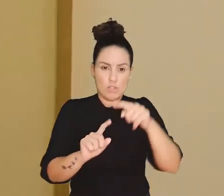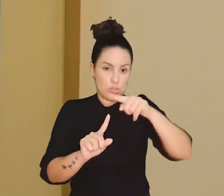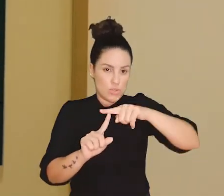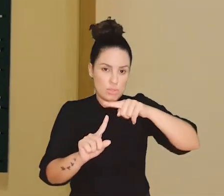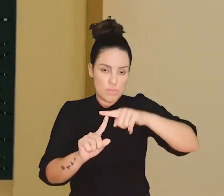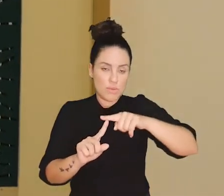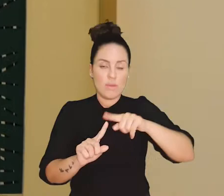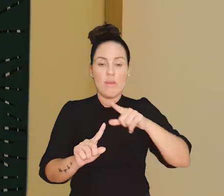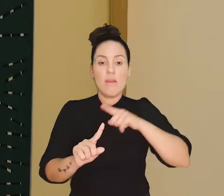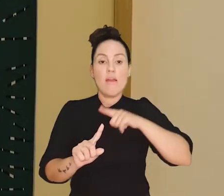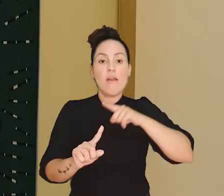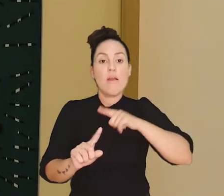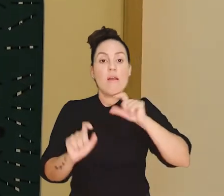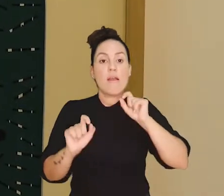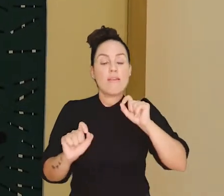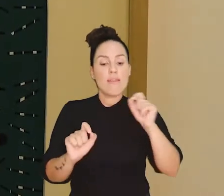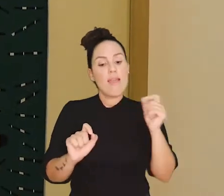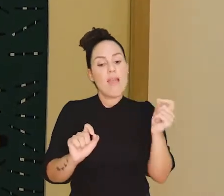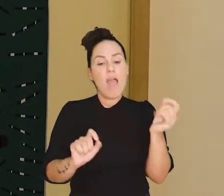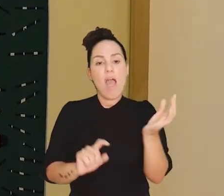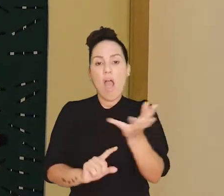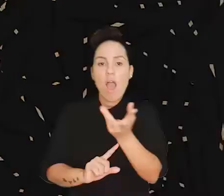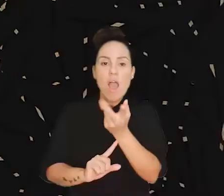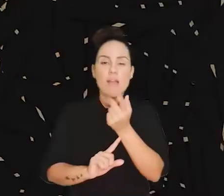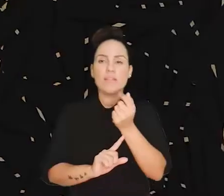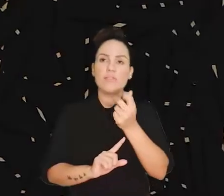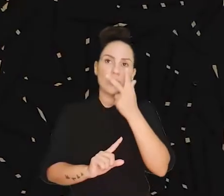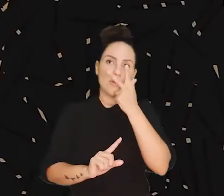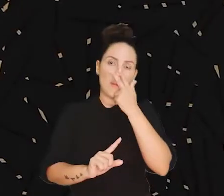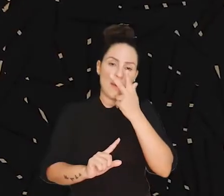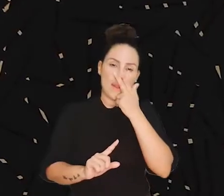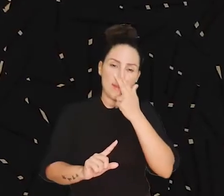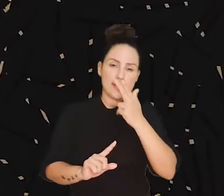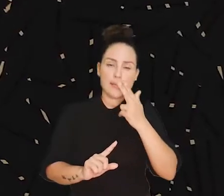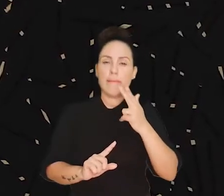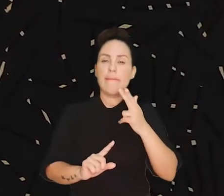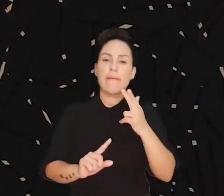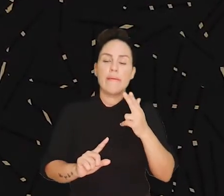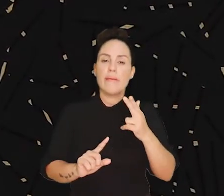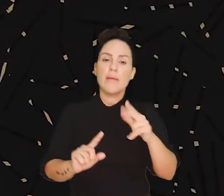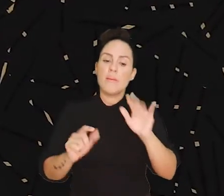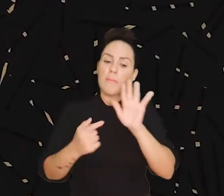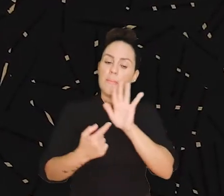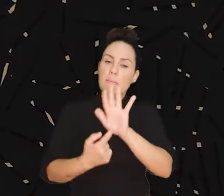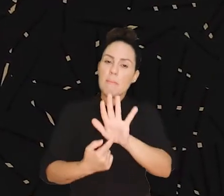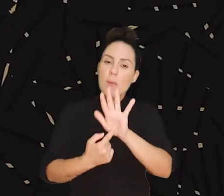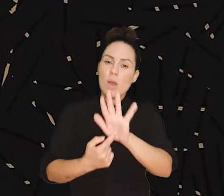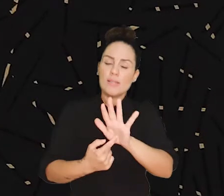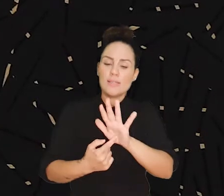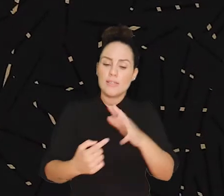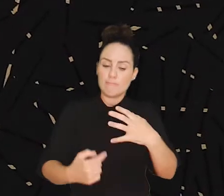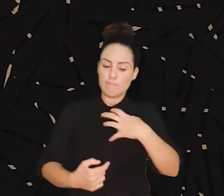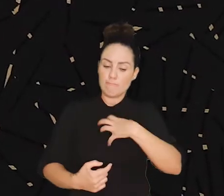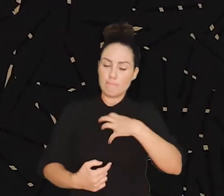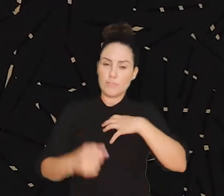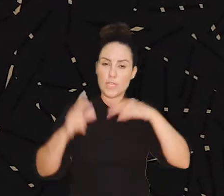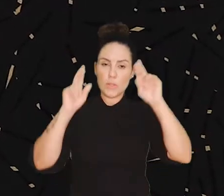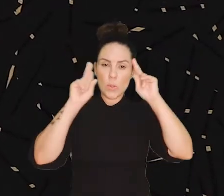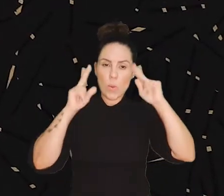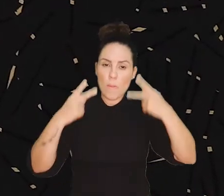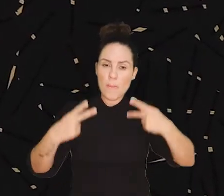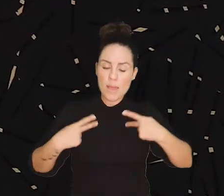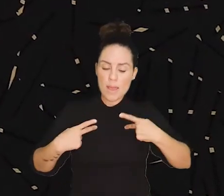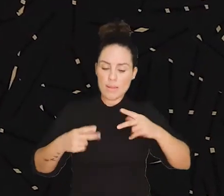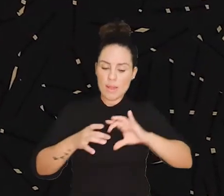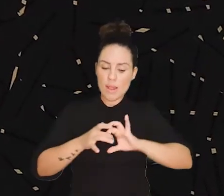exemplar único, de modo que estamos diante de obras que conciliam tanto uma dimensão projetiva